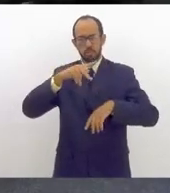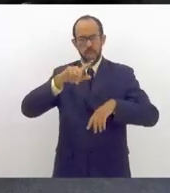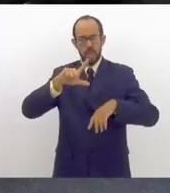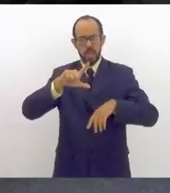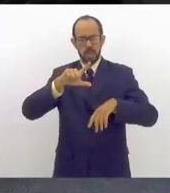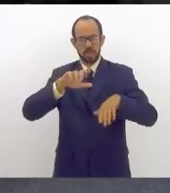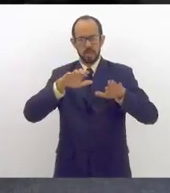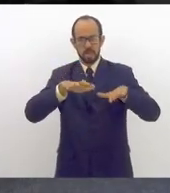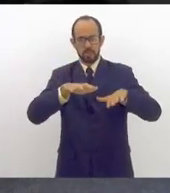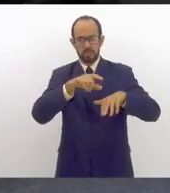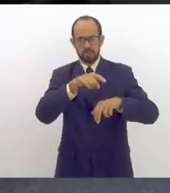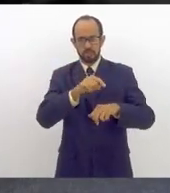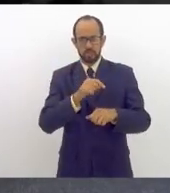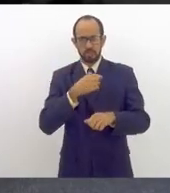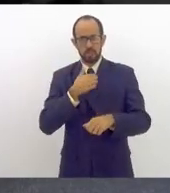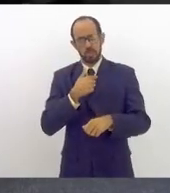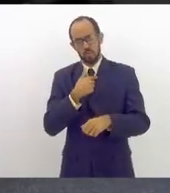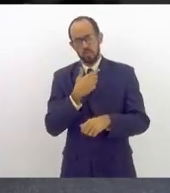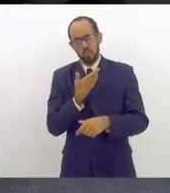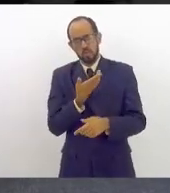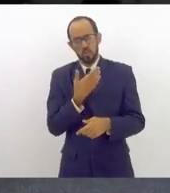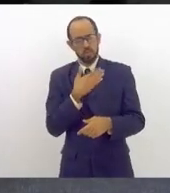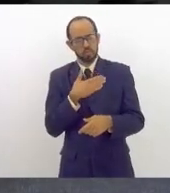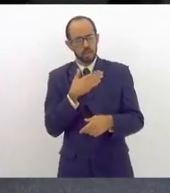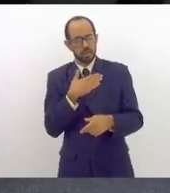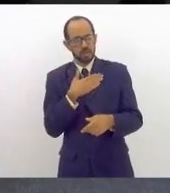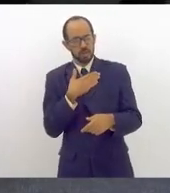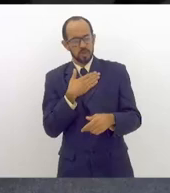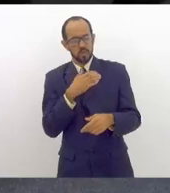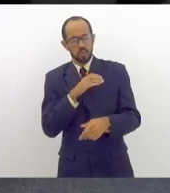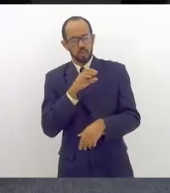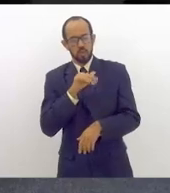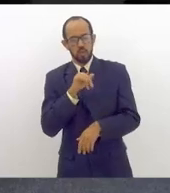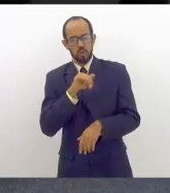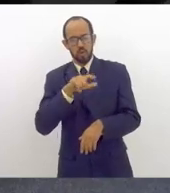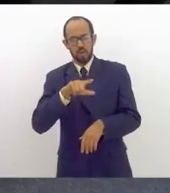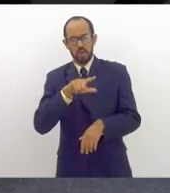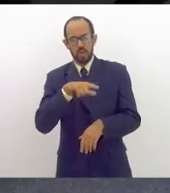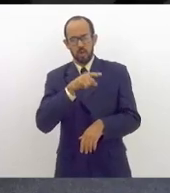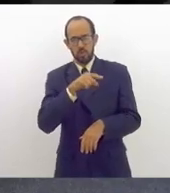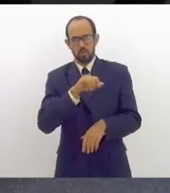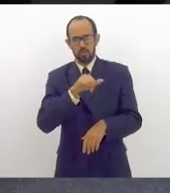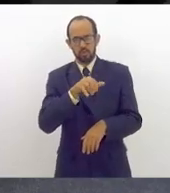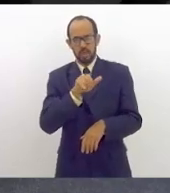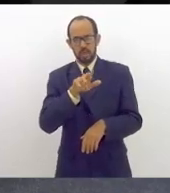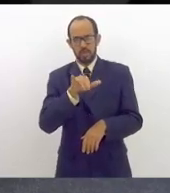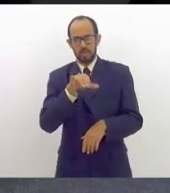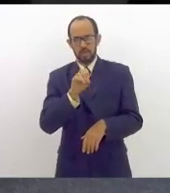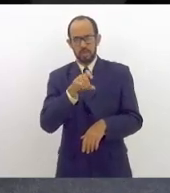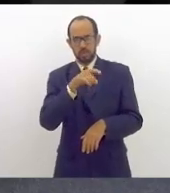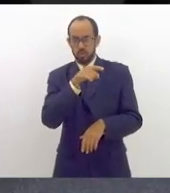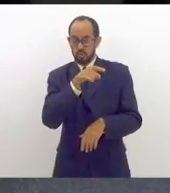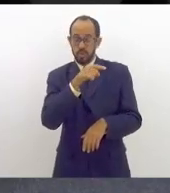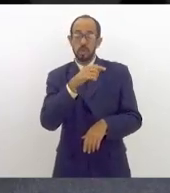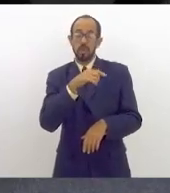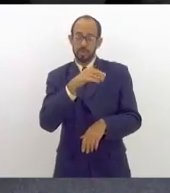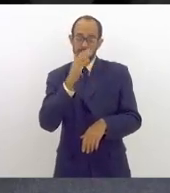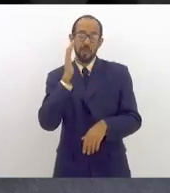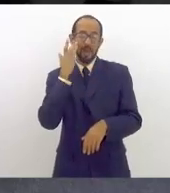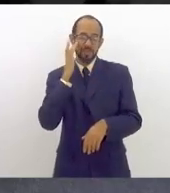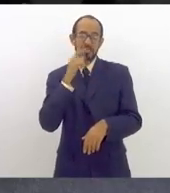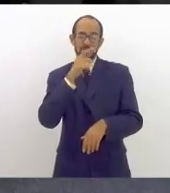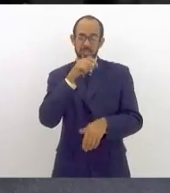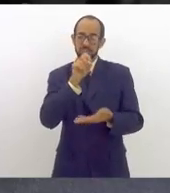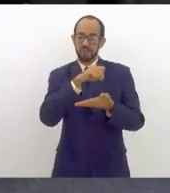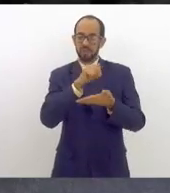envergadura. Eu garanto que o deputado Coronel Jairo está com um calo na mão direita de tanto